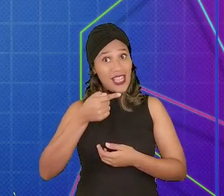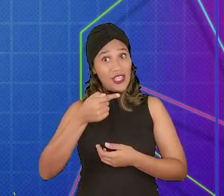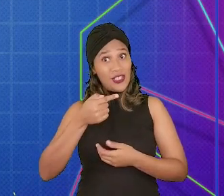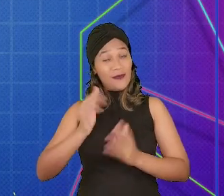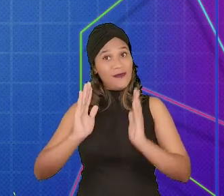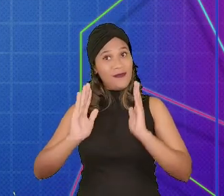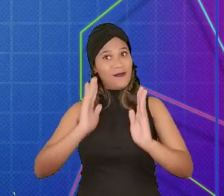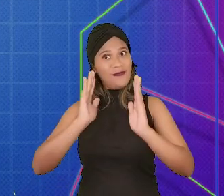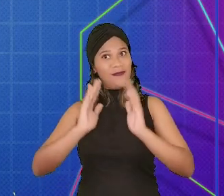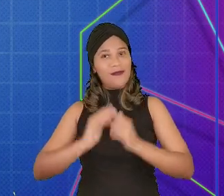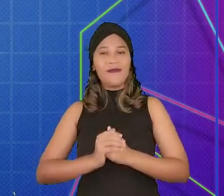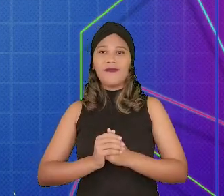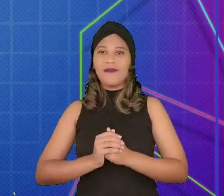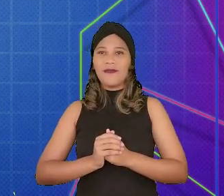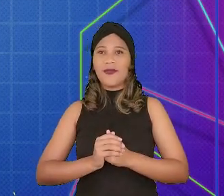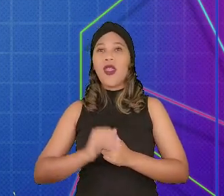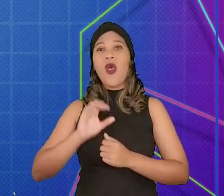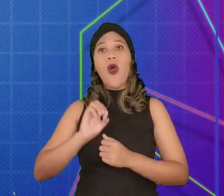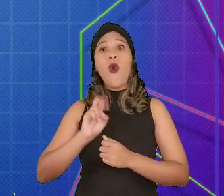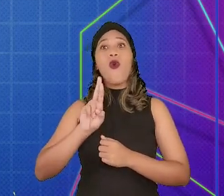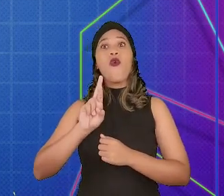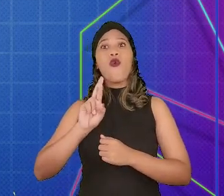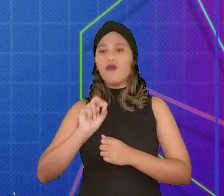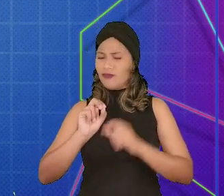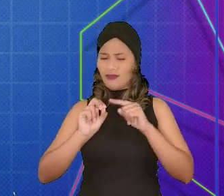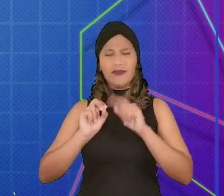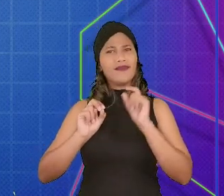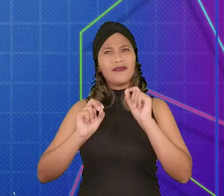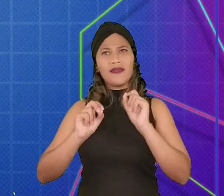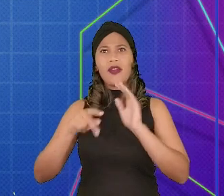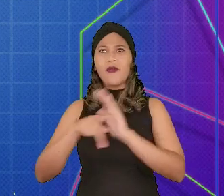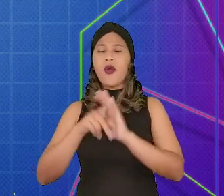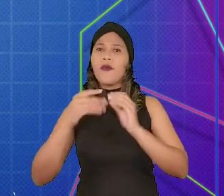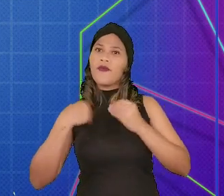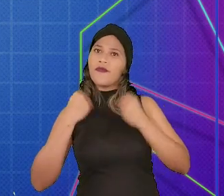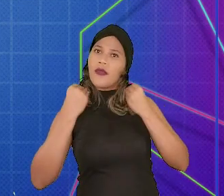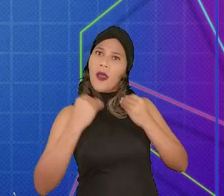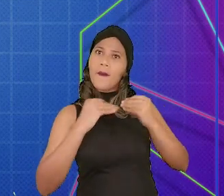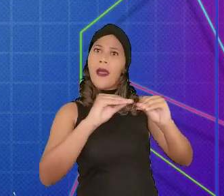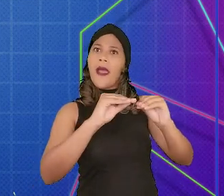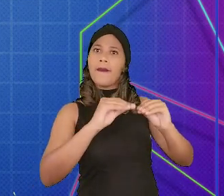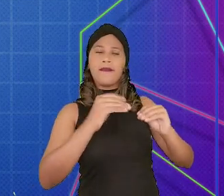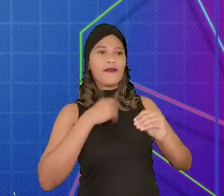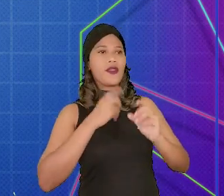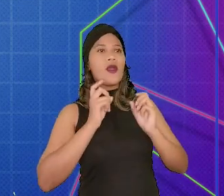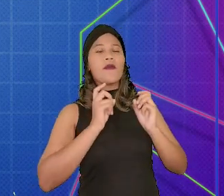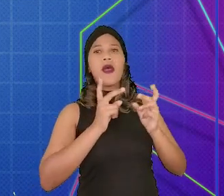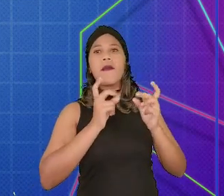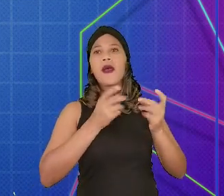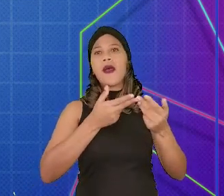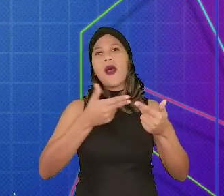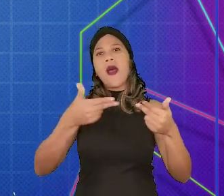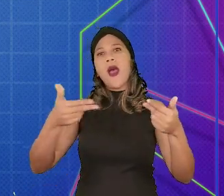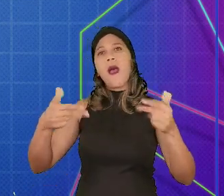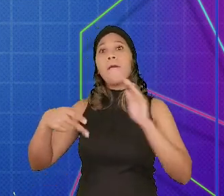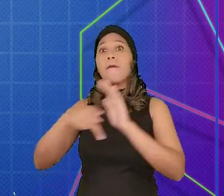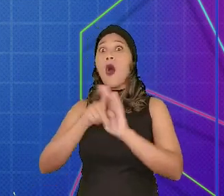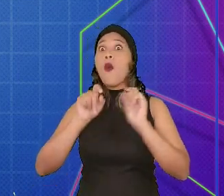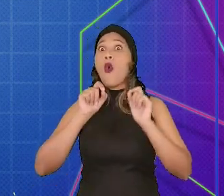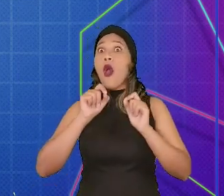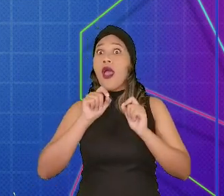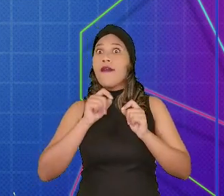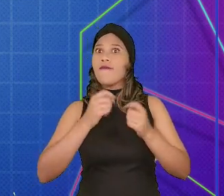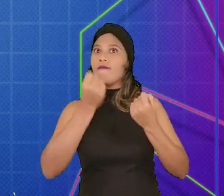Etapa 7: ouro. Essa fase corresponde ao envio do game para sua fabricação e distribuição, seja por